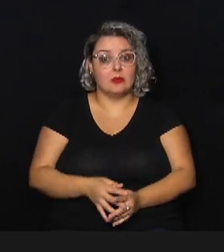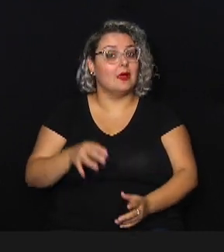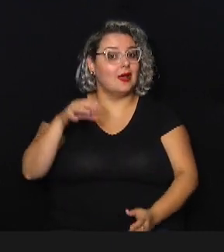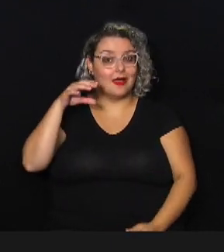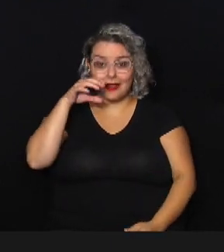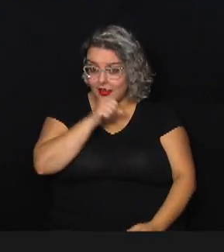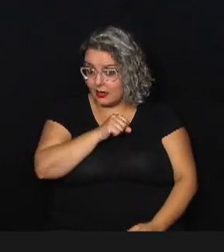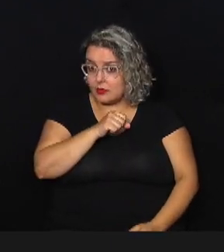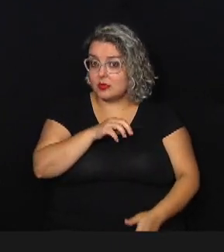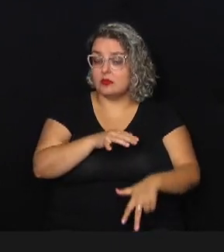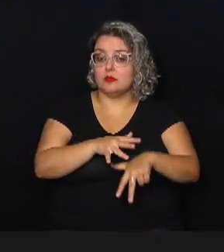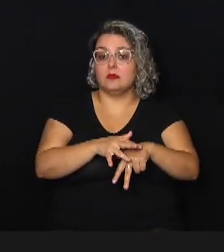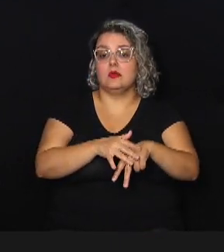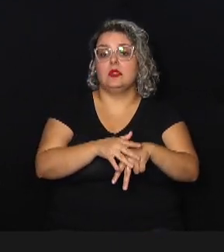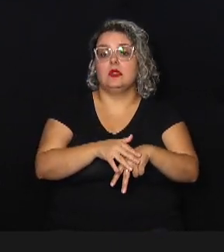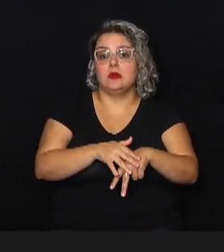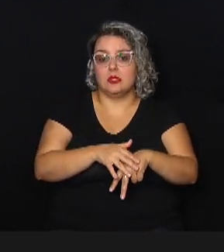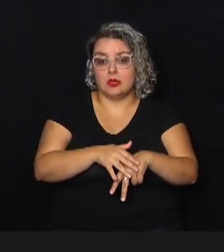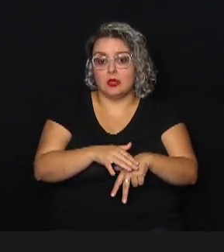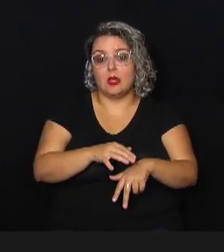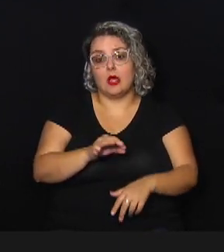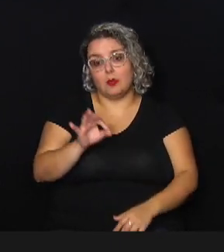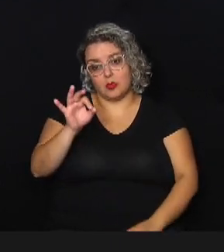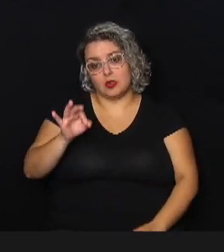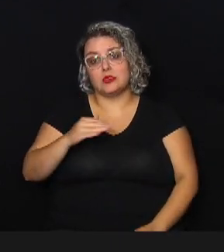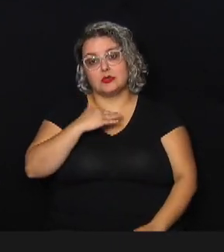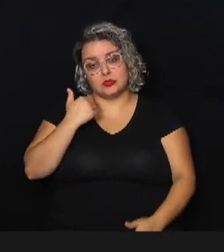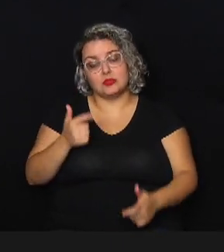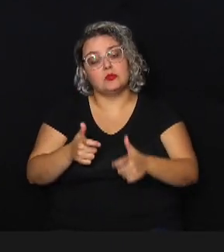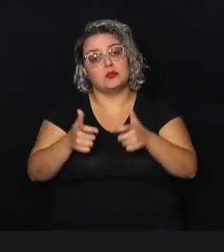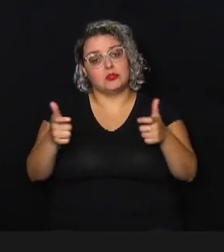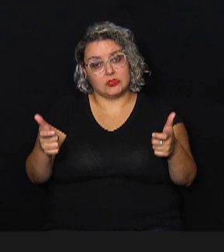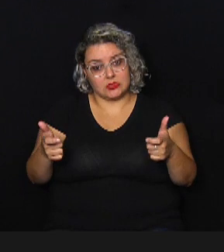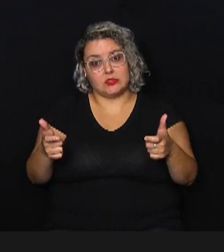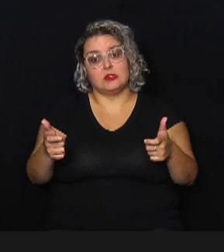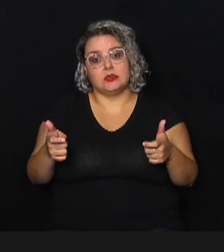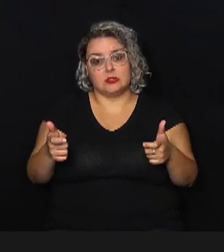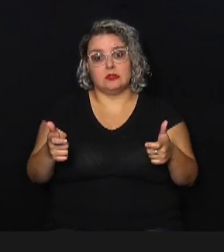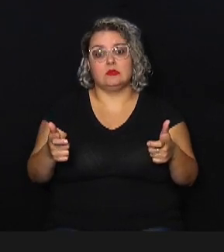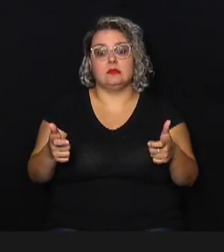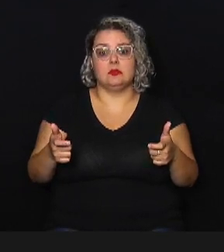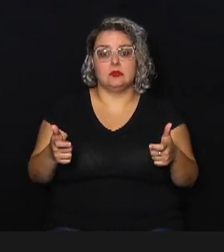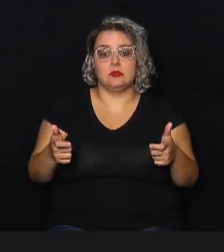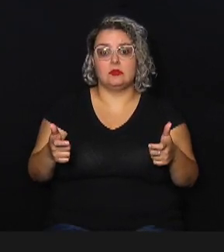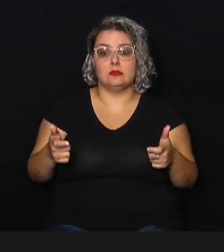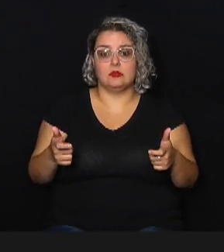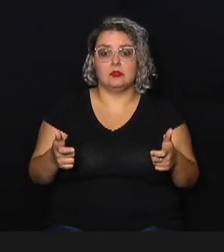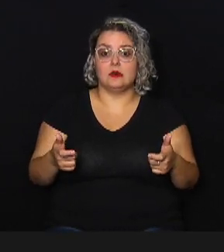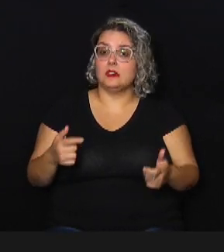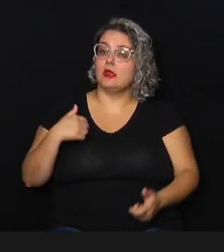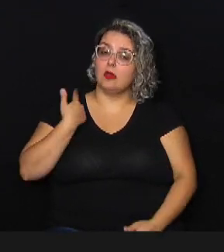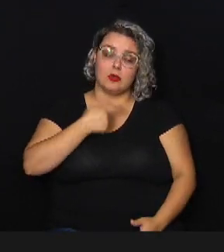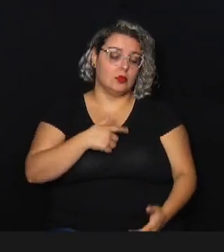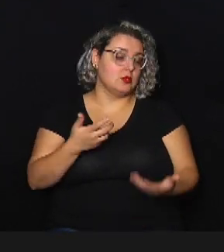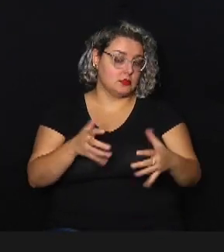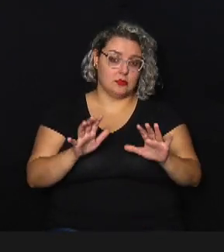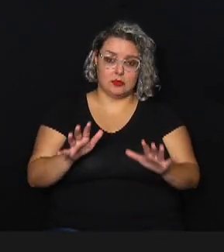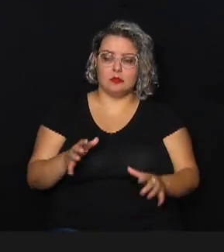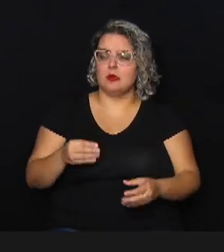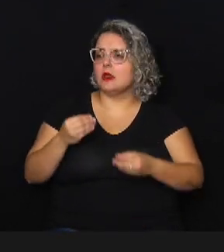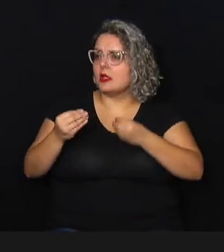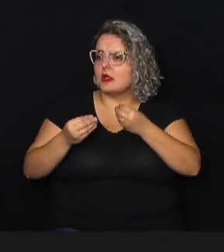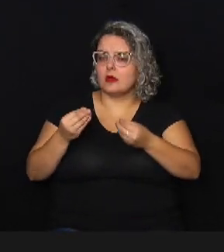rápido para o paciente, a mortalidade cresce muito e isso é o que a gente não quer. E como que